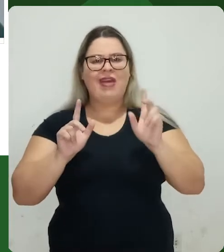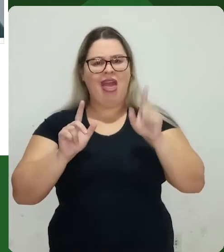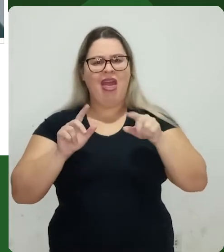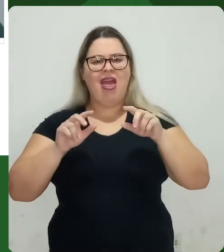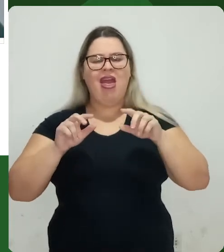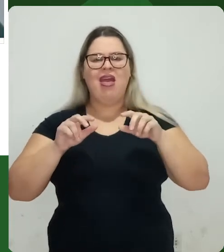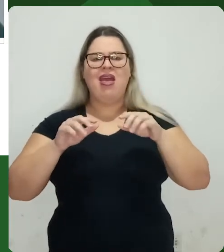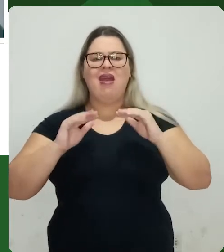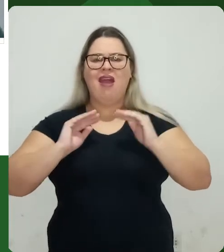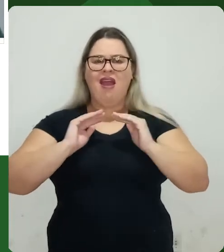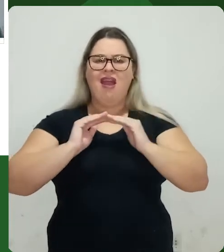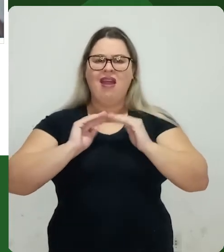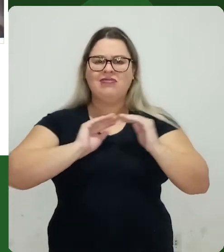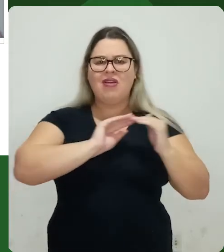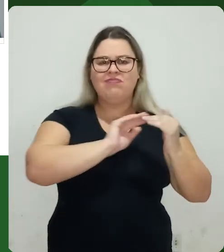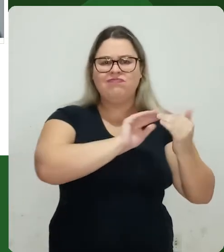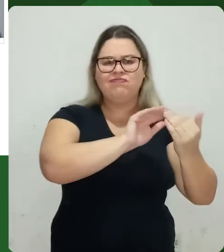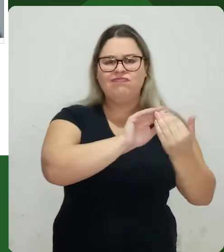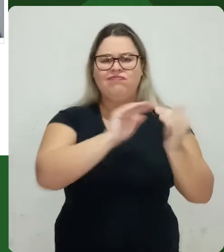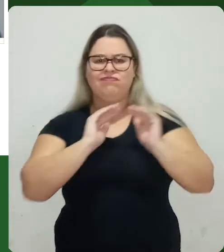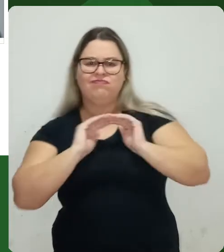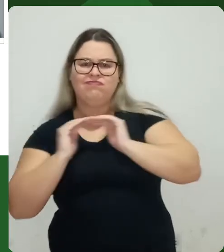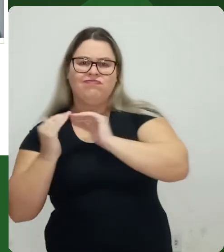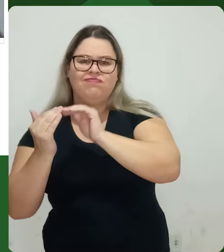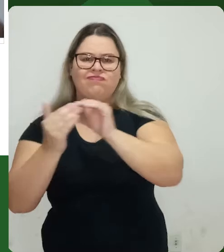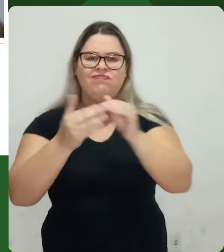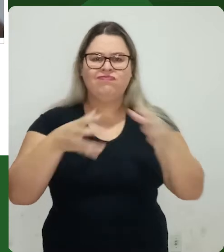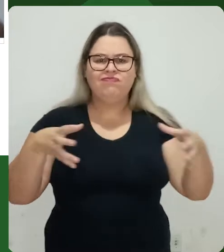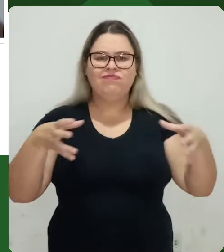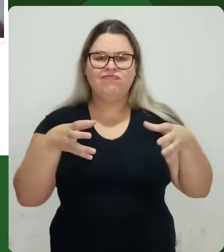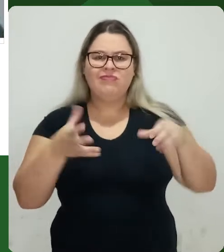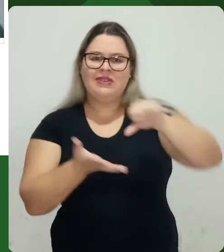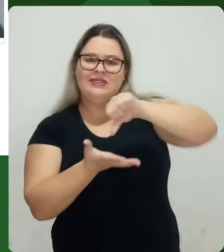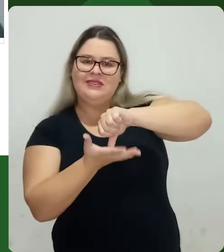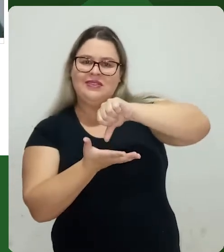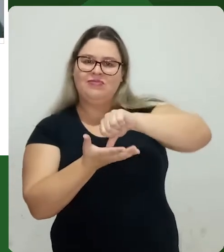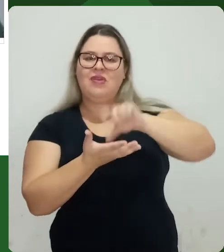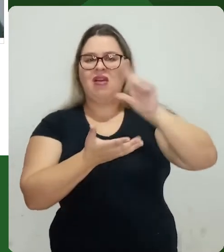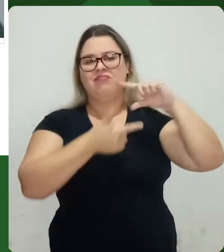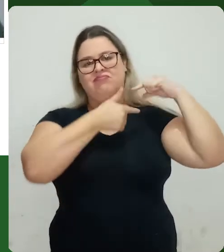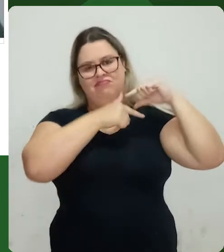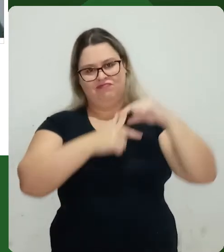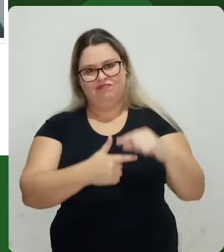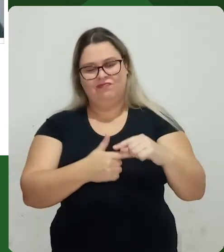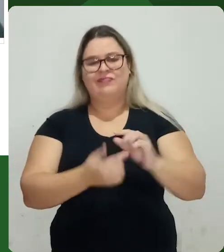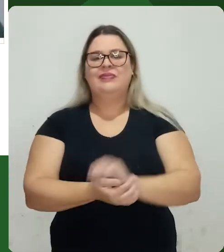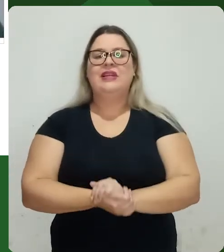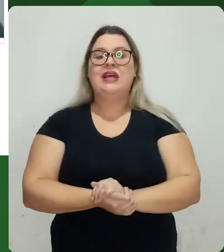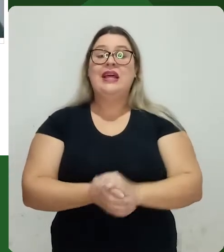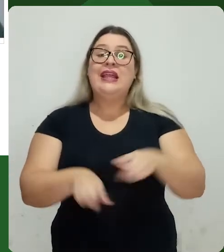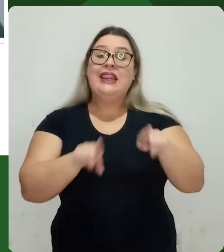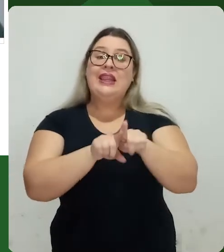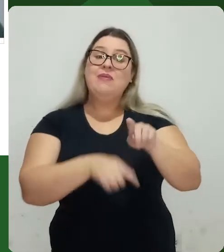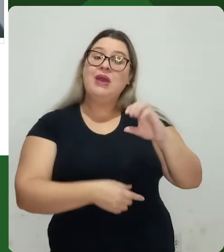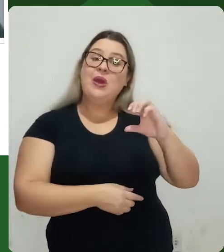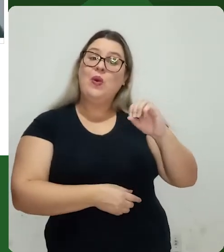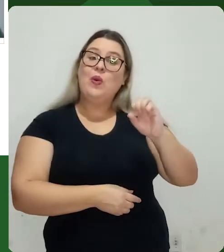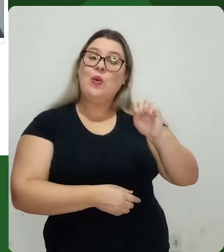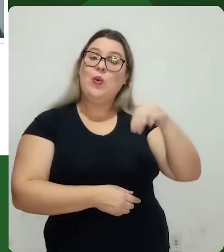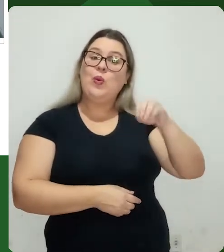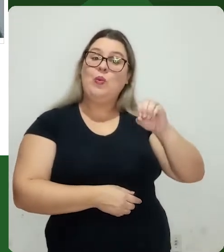habitação específica, aquele sistema circular, com a aldeia tendo o ponto de encontro no centro, que é tradicional.